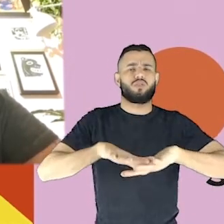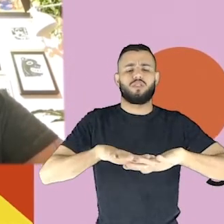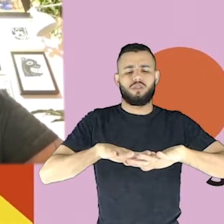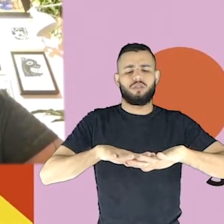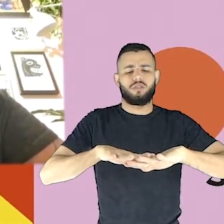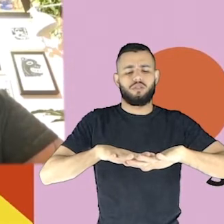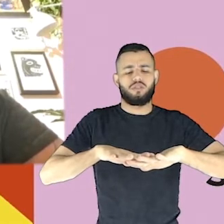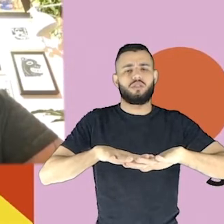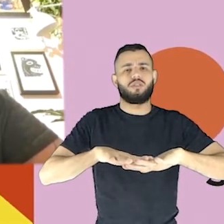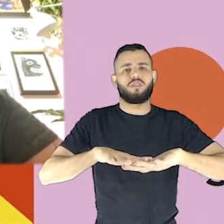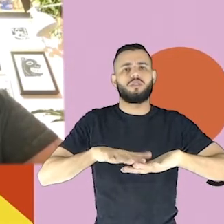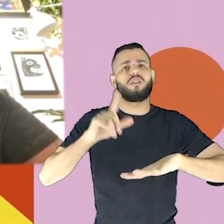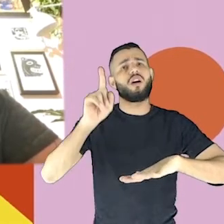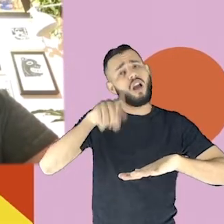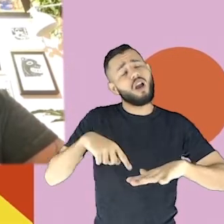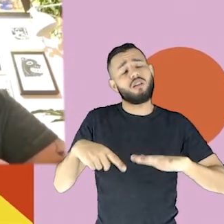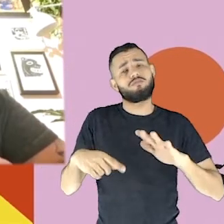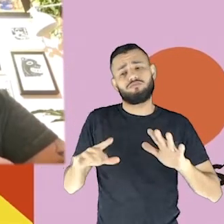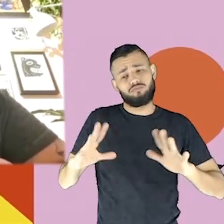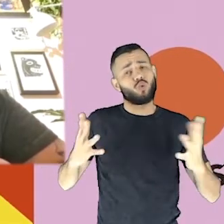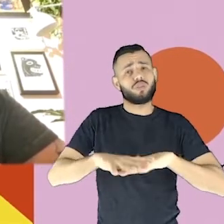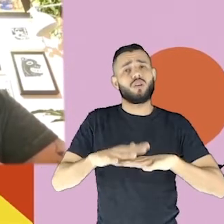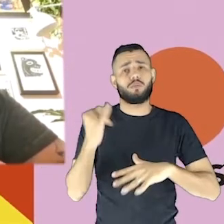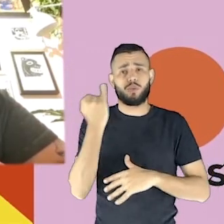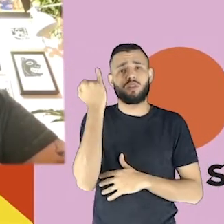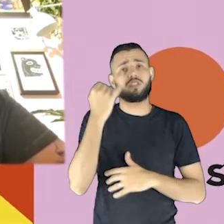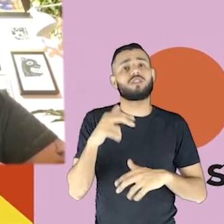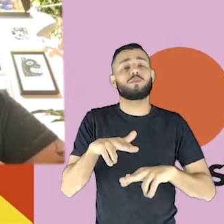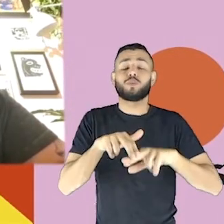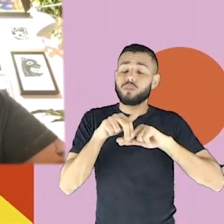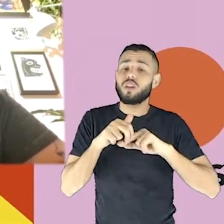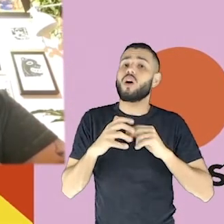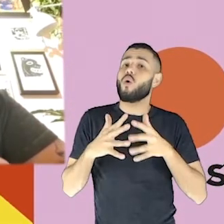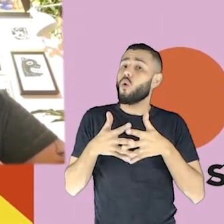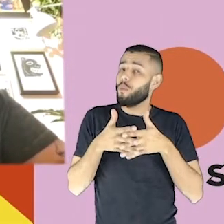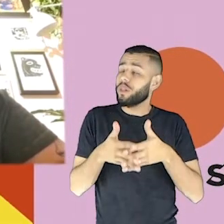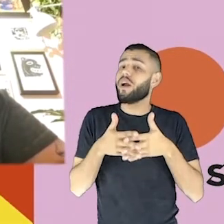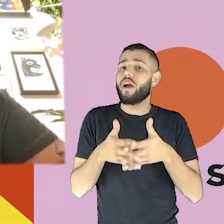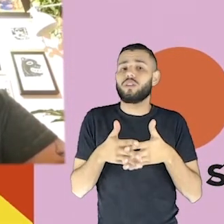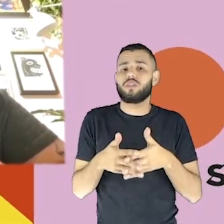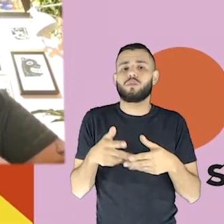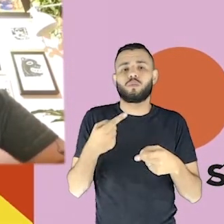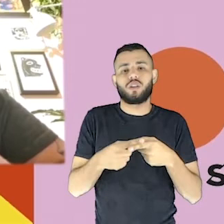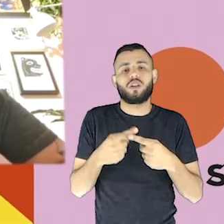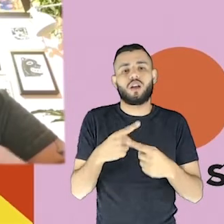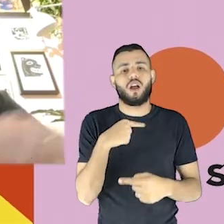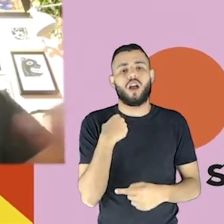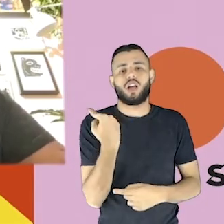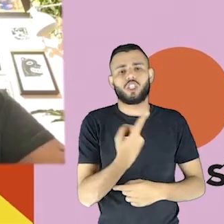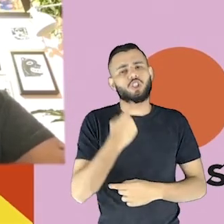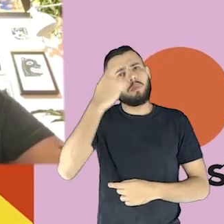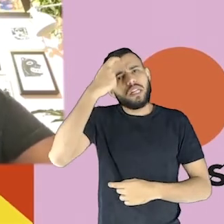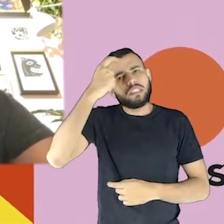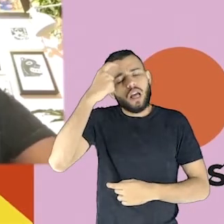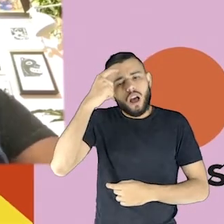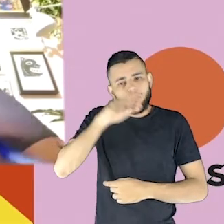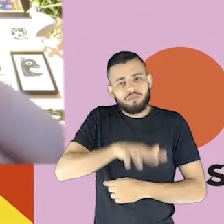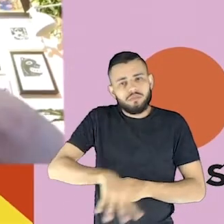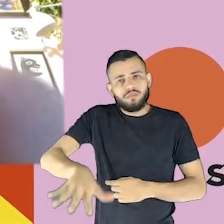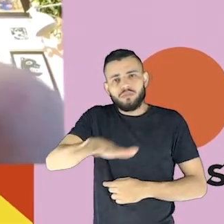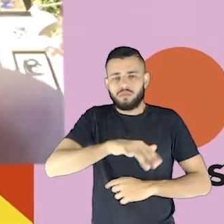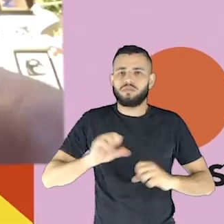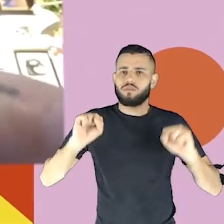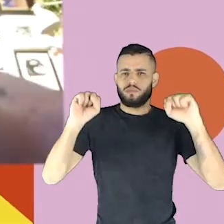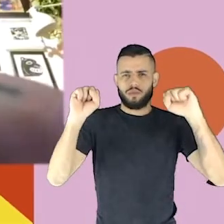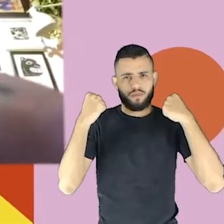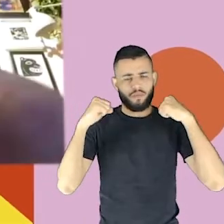inclusão. Ela não é uma prática excludente, é uma prática de inclusão, né? Então, é bem complicado, até porque a gente pensar no meio das atividades